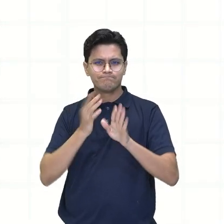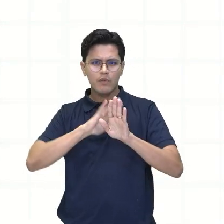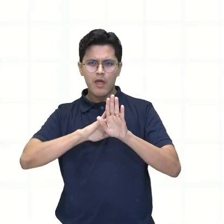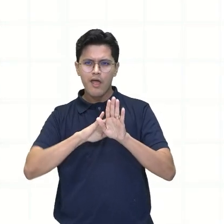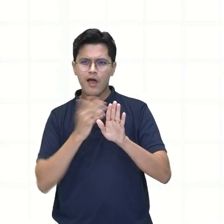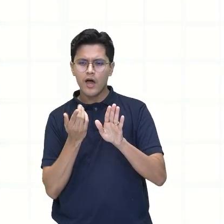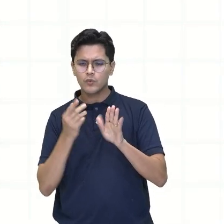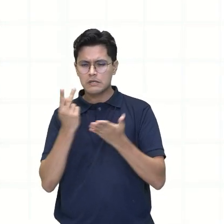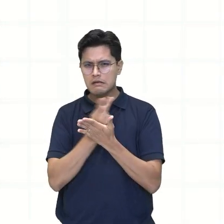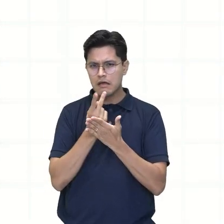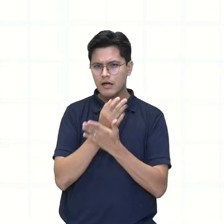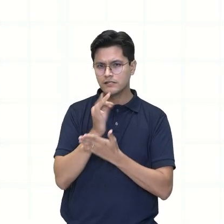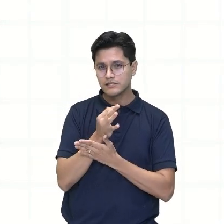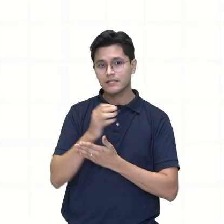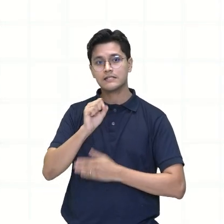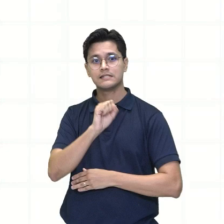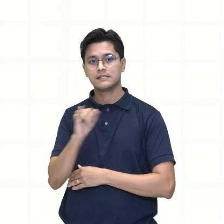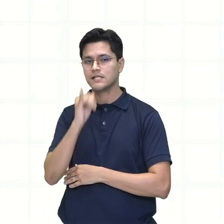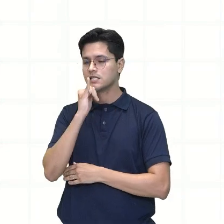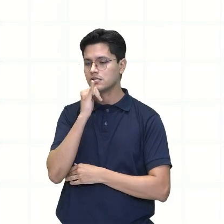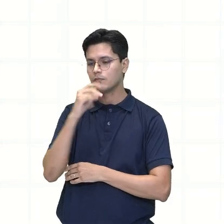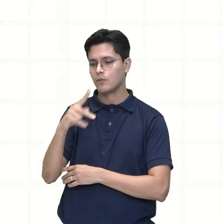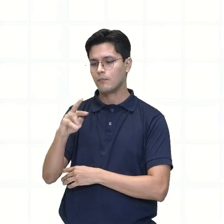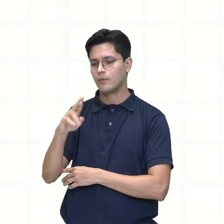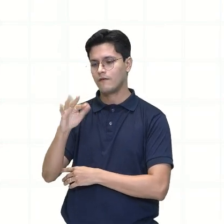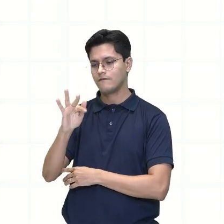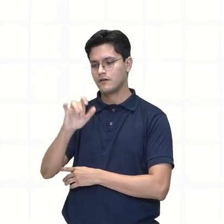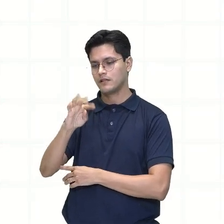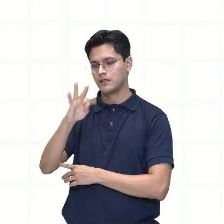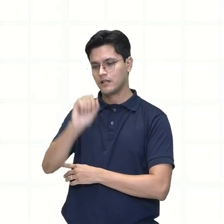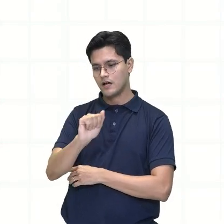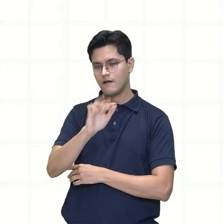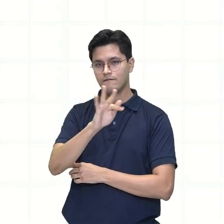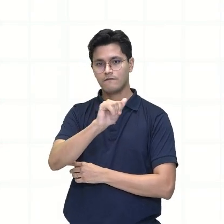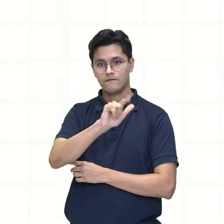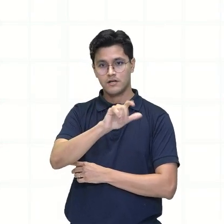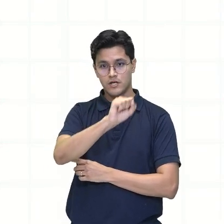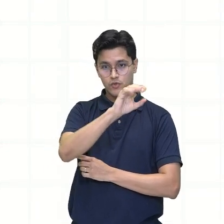quê? É um profeta mentiroso, desleal.